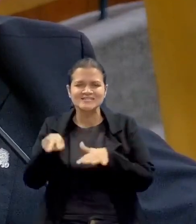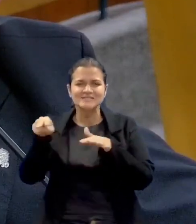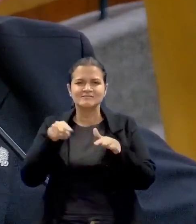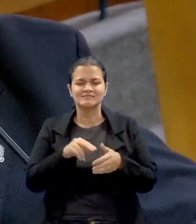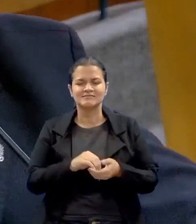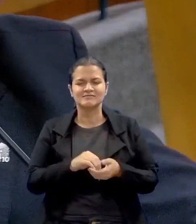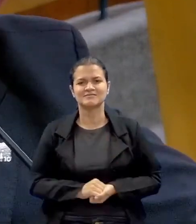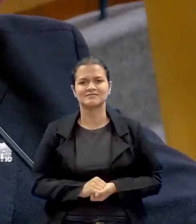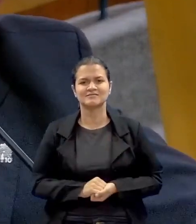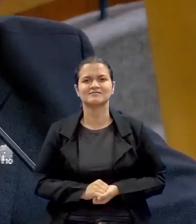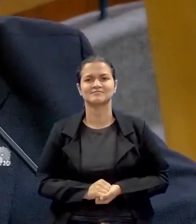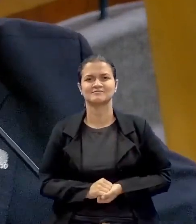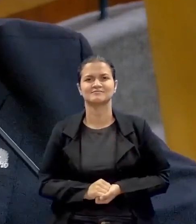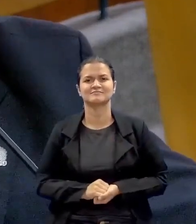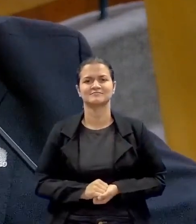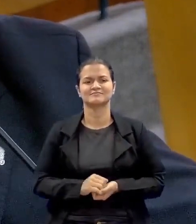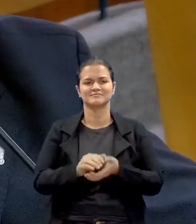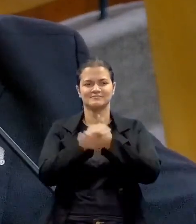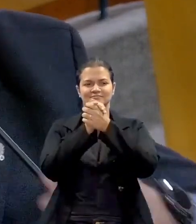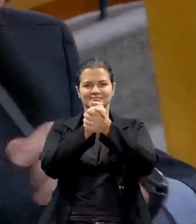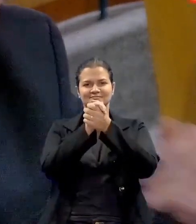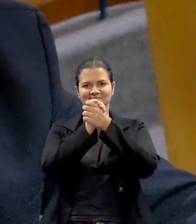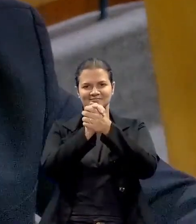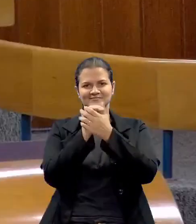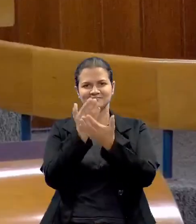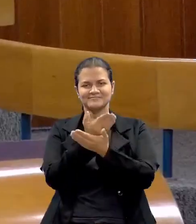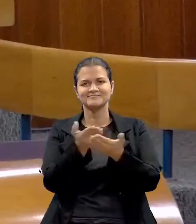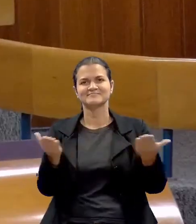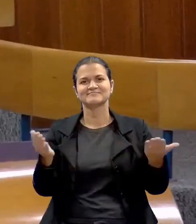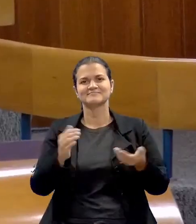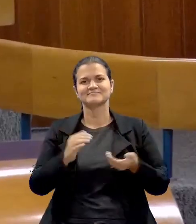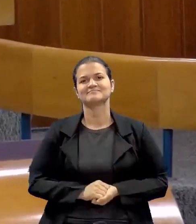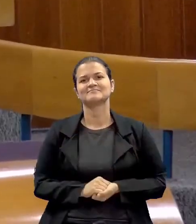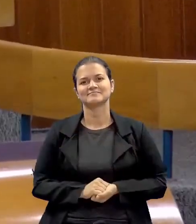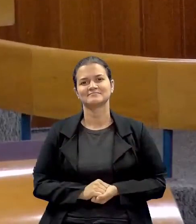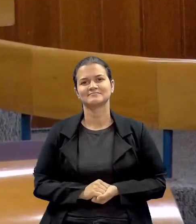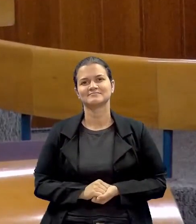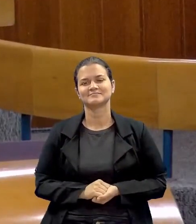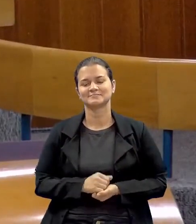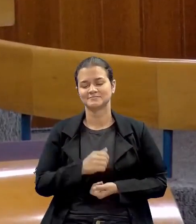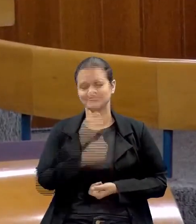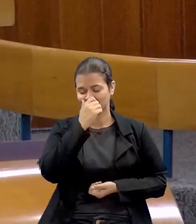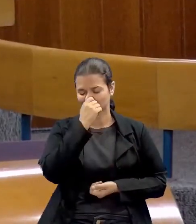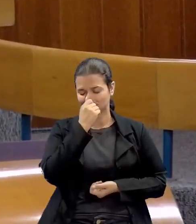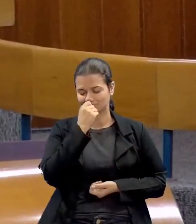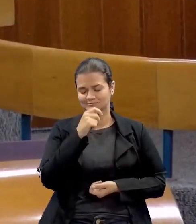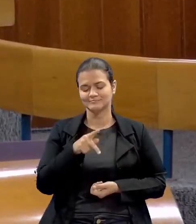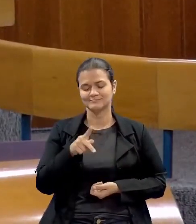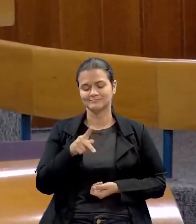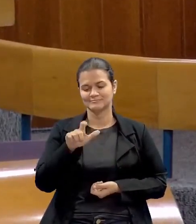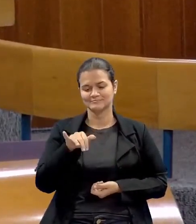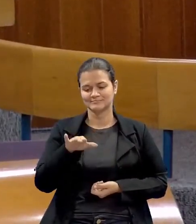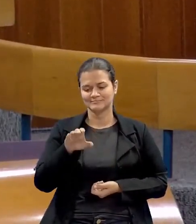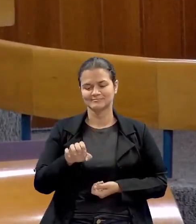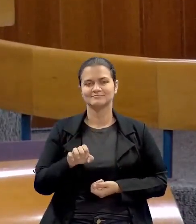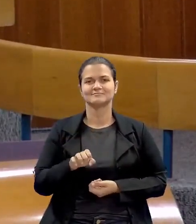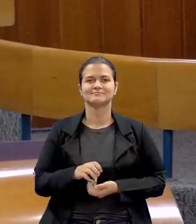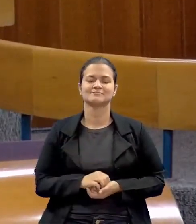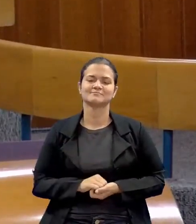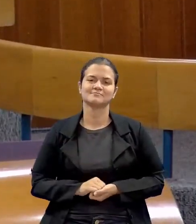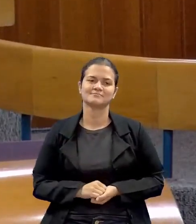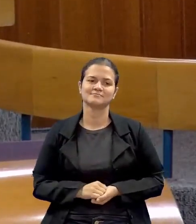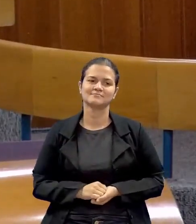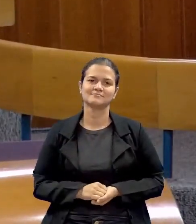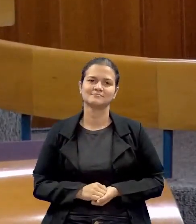gestação. Então, parabéns pela atitude de Vossa Excelência. Te agradeço, muito obrigado. Vereador Kleber, uma parte, por favor.